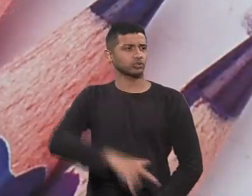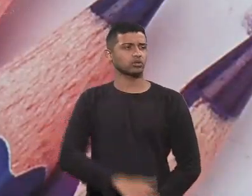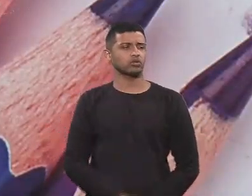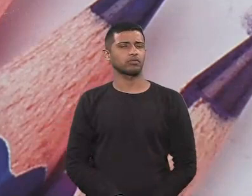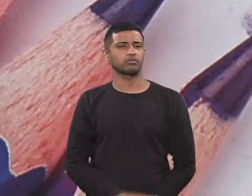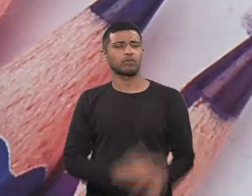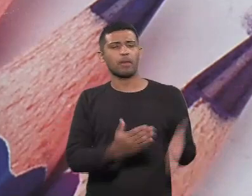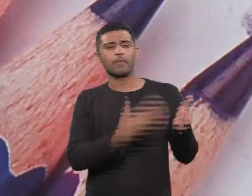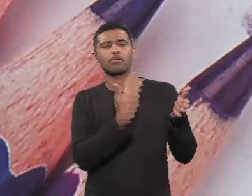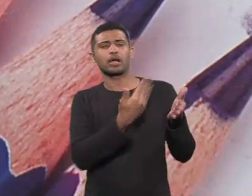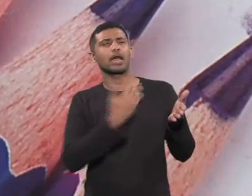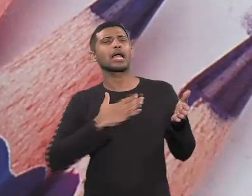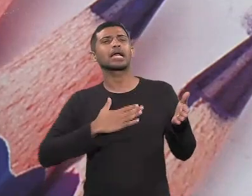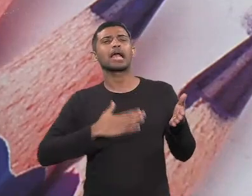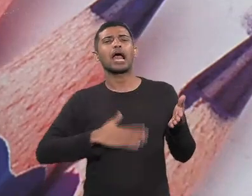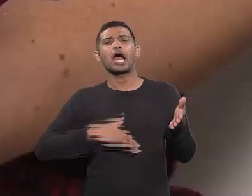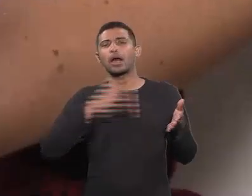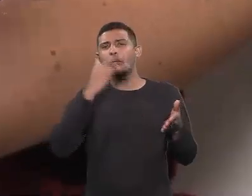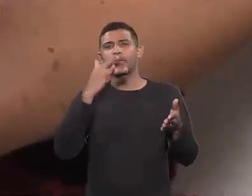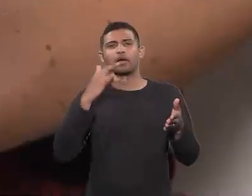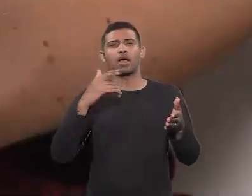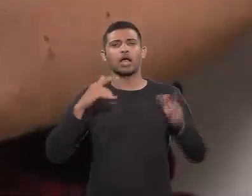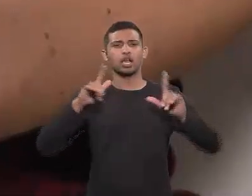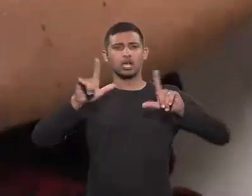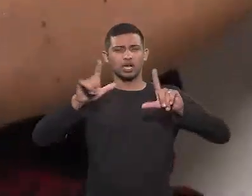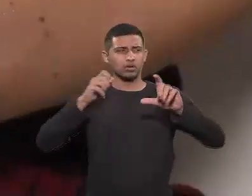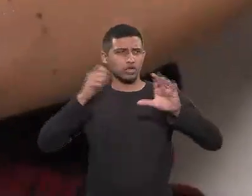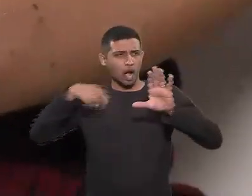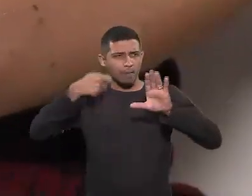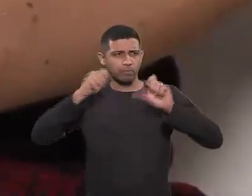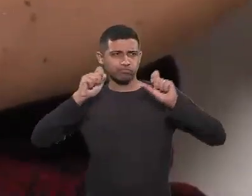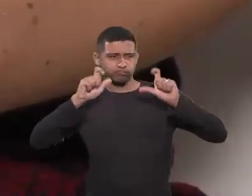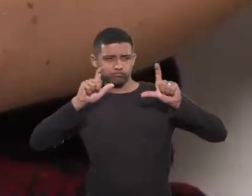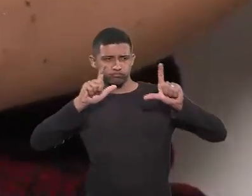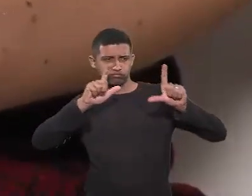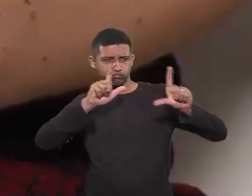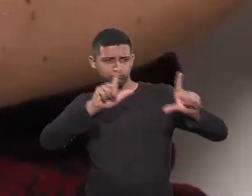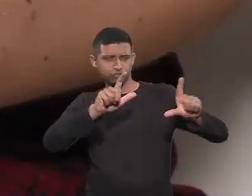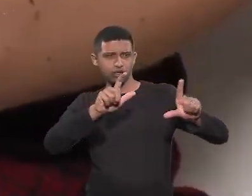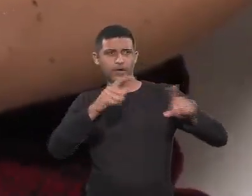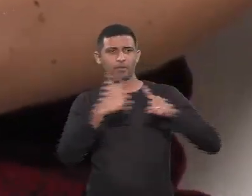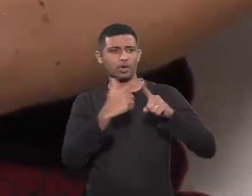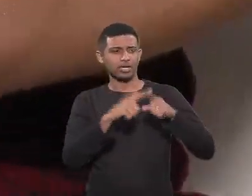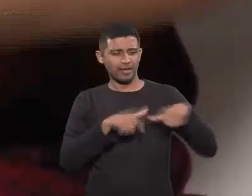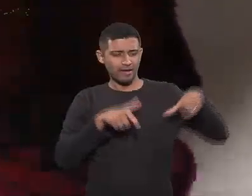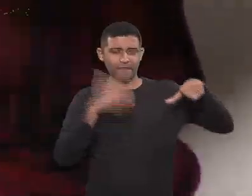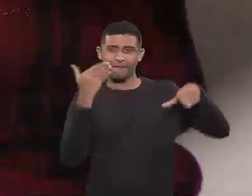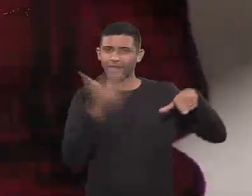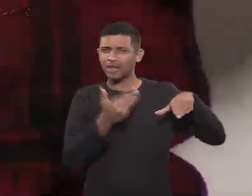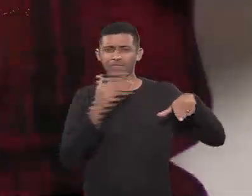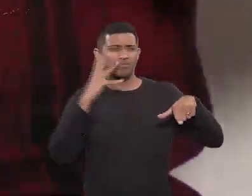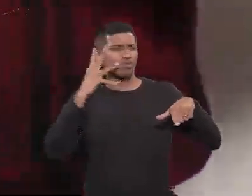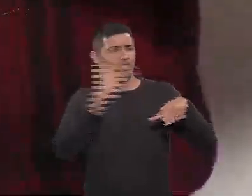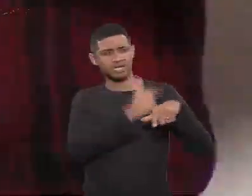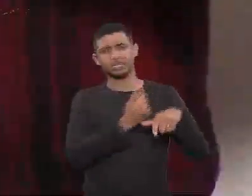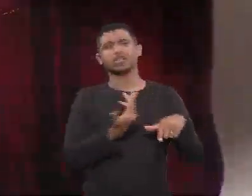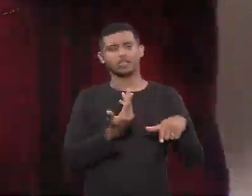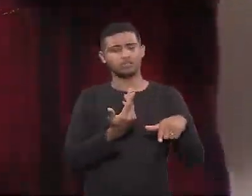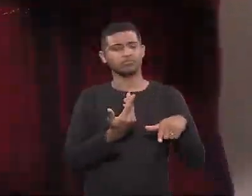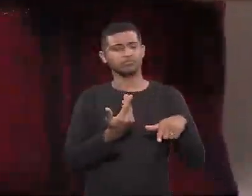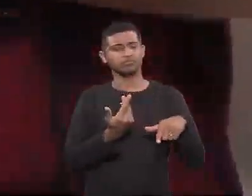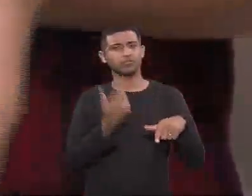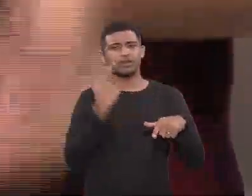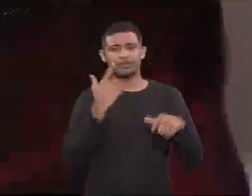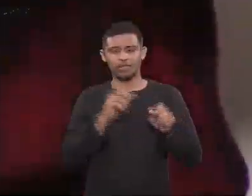novo, com calma aí, pro cinegrafista chegar, porque é bem bonita a sua capa. Então, ela tem